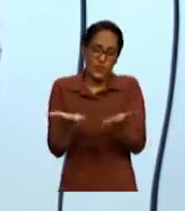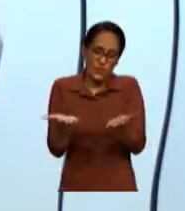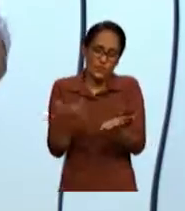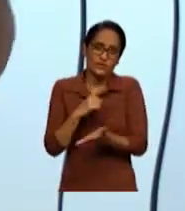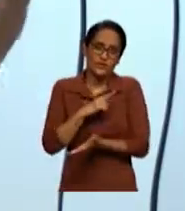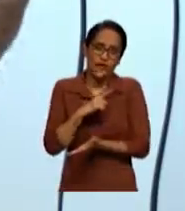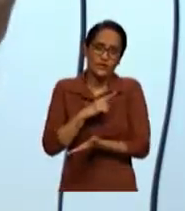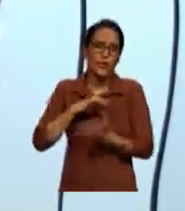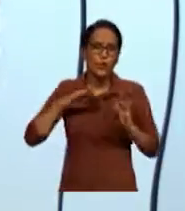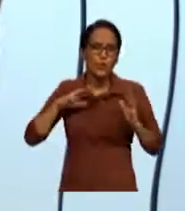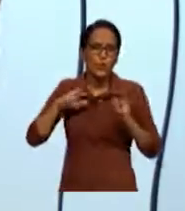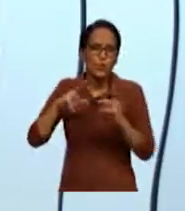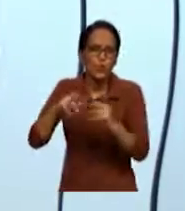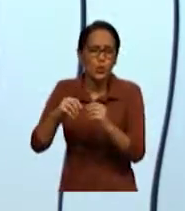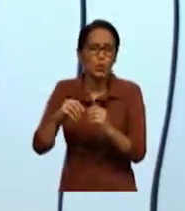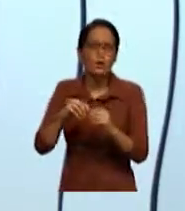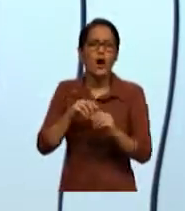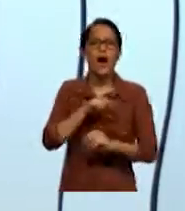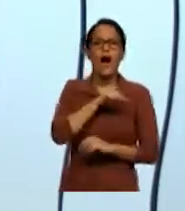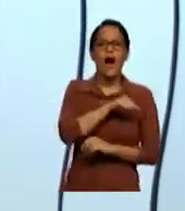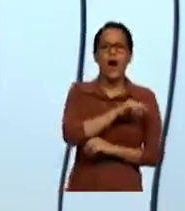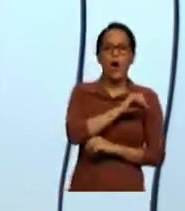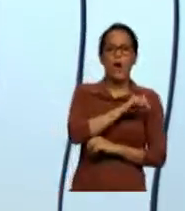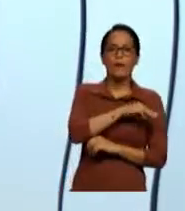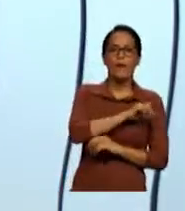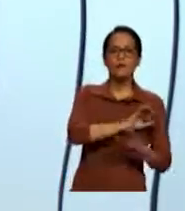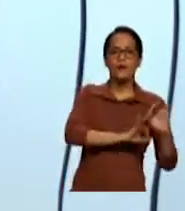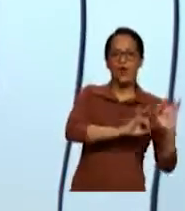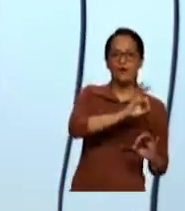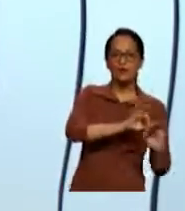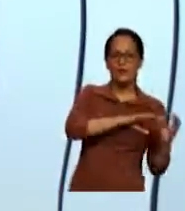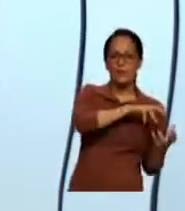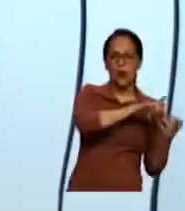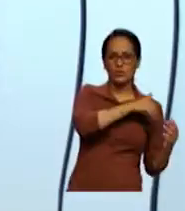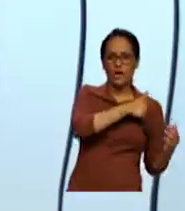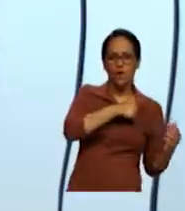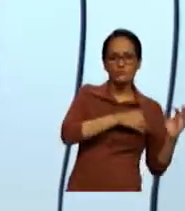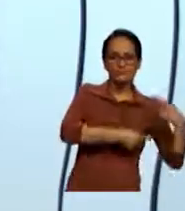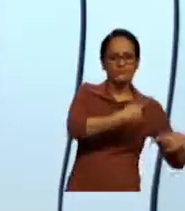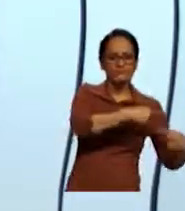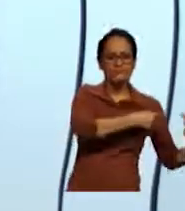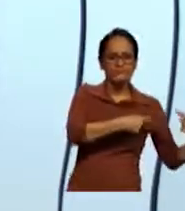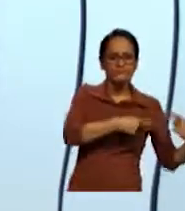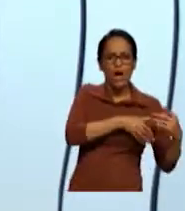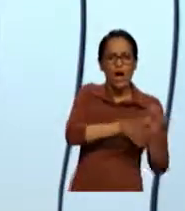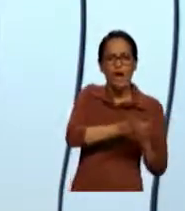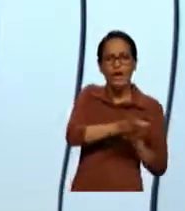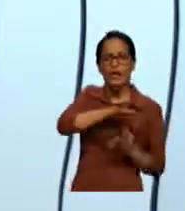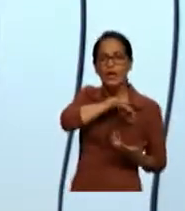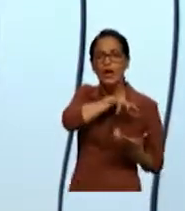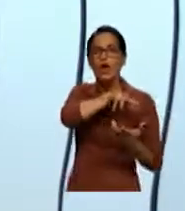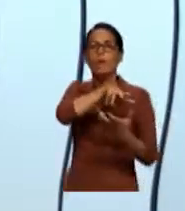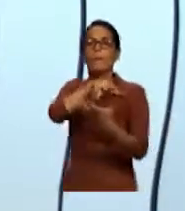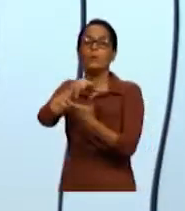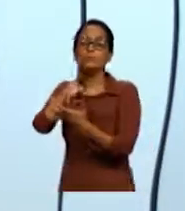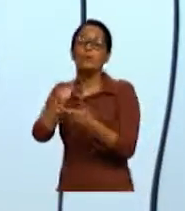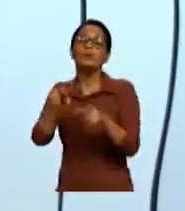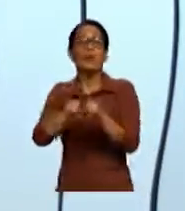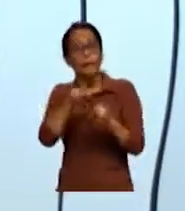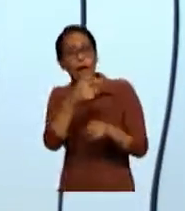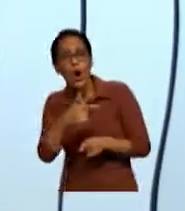vivendo. Tudo isso, então, que a OMS vai estar discutindo e vai estar fazendo ações. Além do que também outras doenças que não